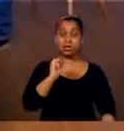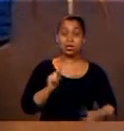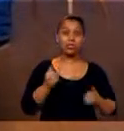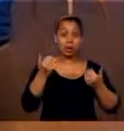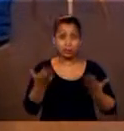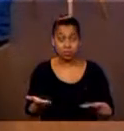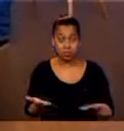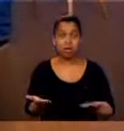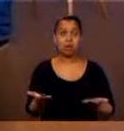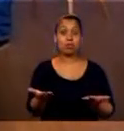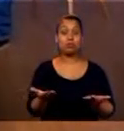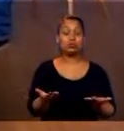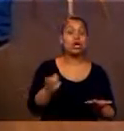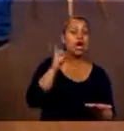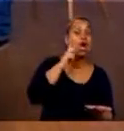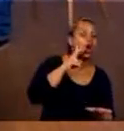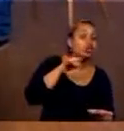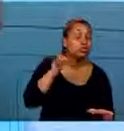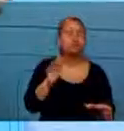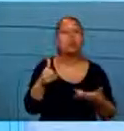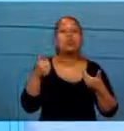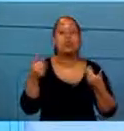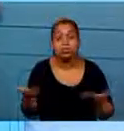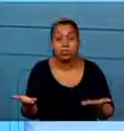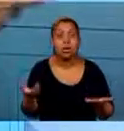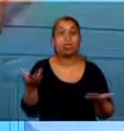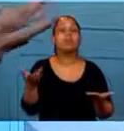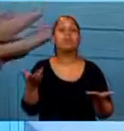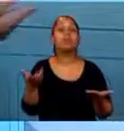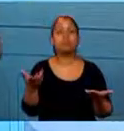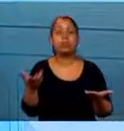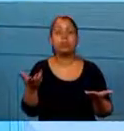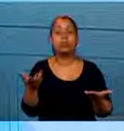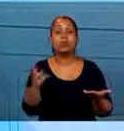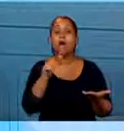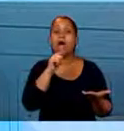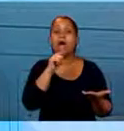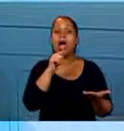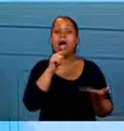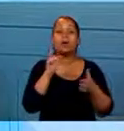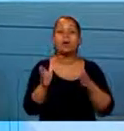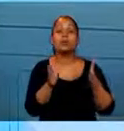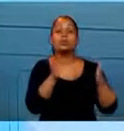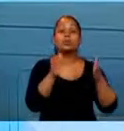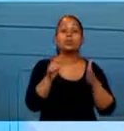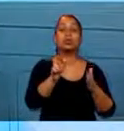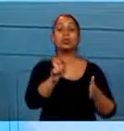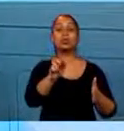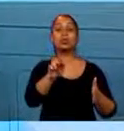trazemos, por que trazemos, quando trazemos, trouxermos a água do Rio Grande.